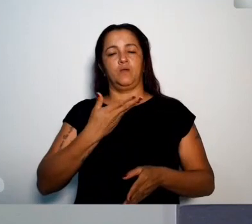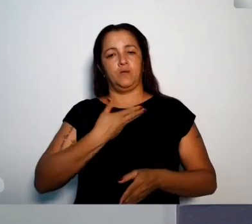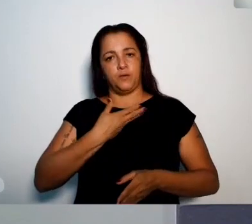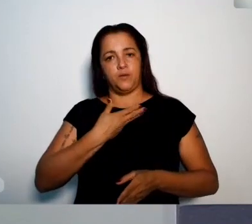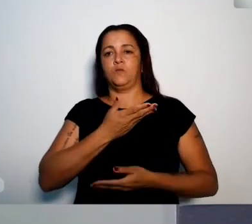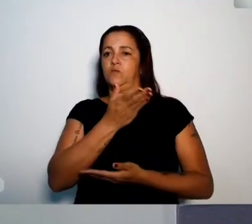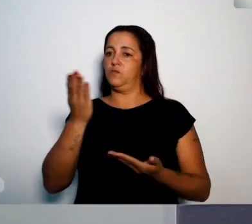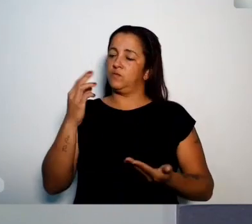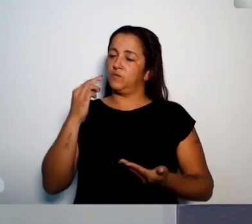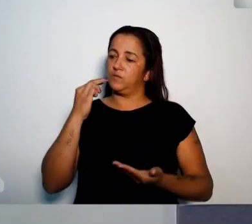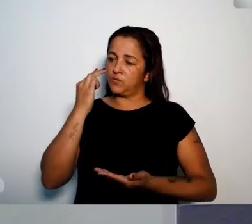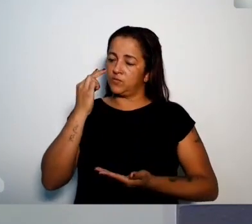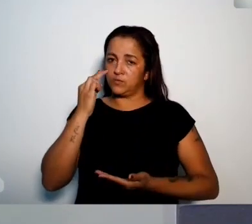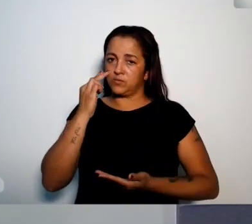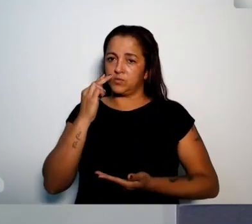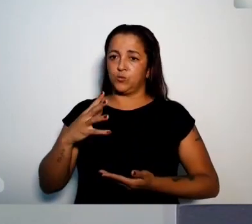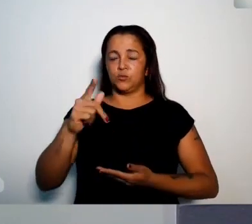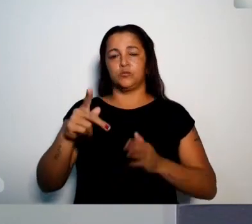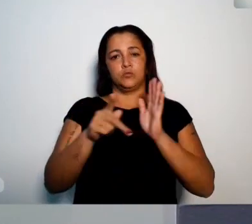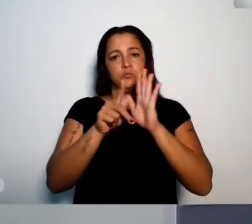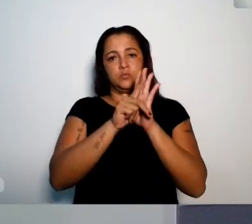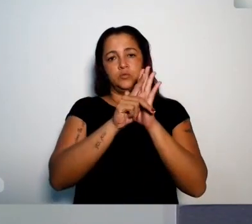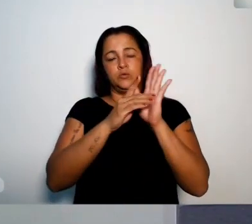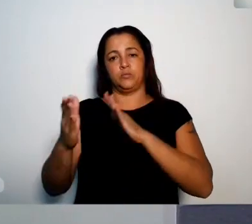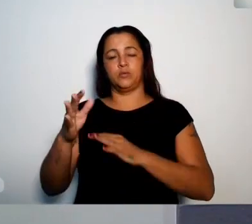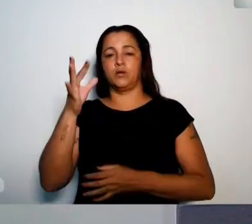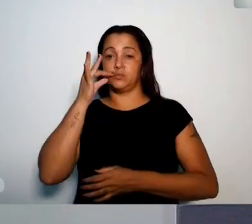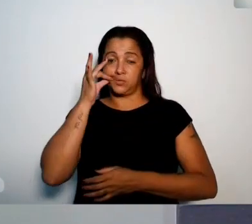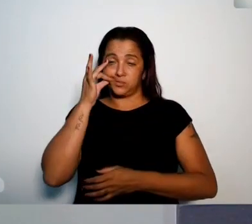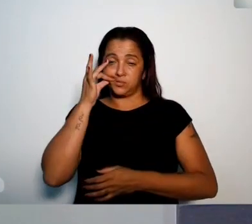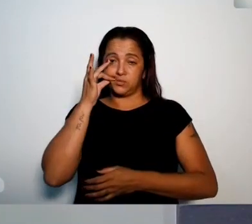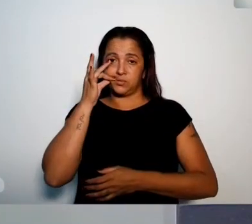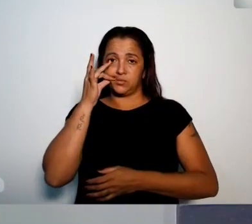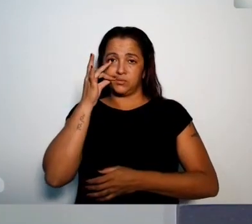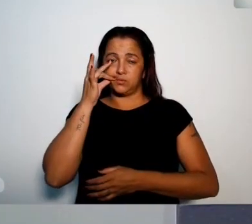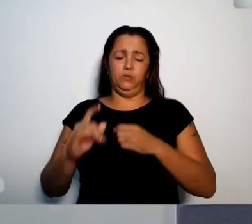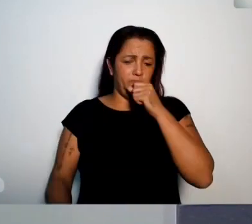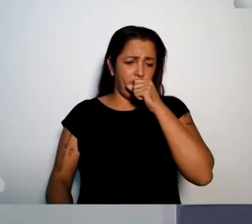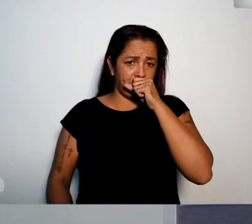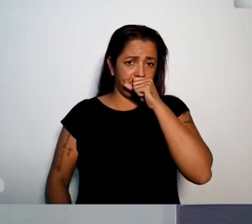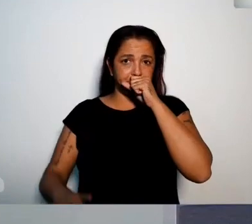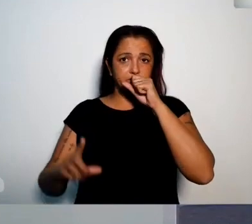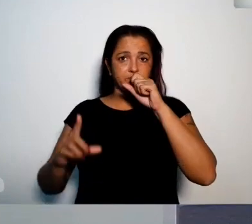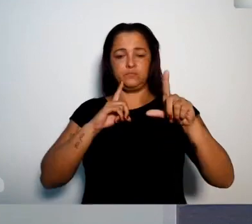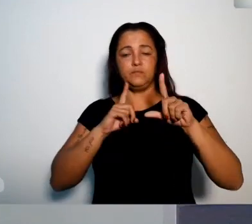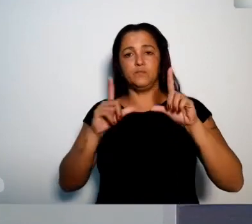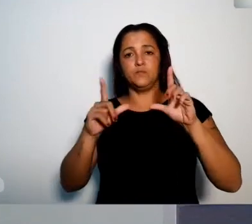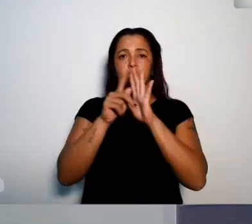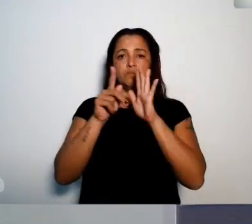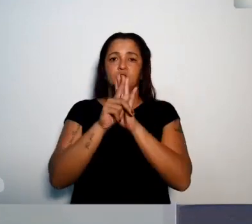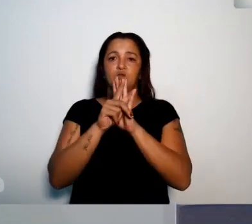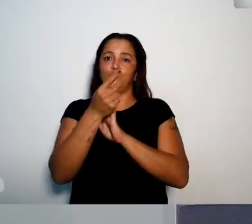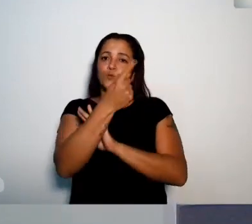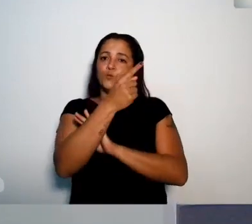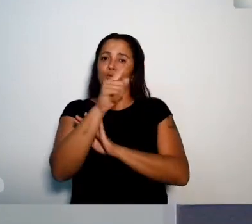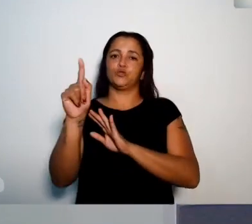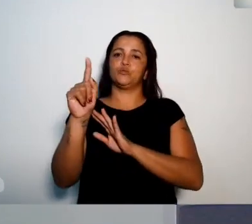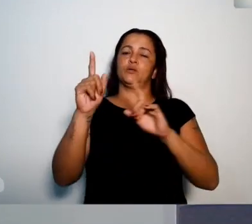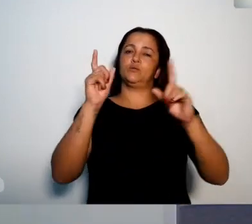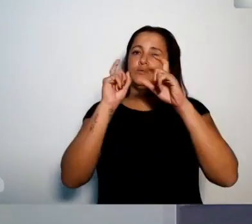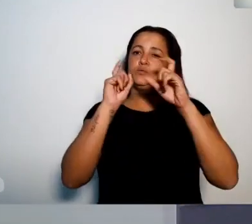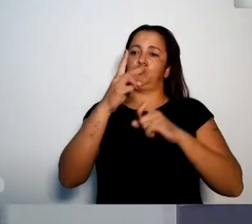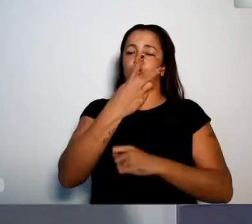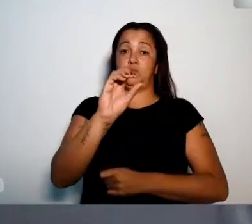a todos que nos assistem pelos meios de comunicação. Última sessão do ano de